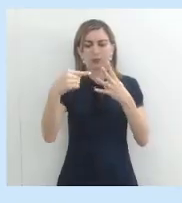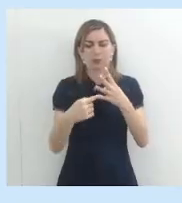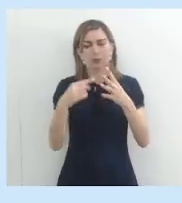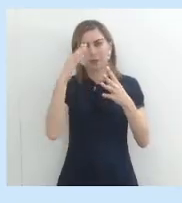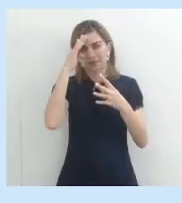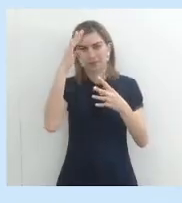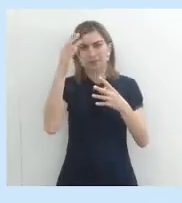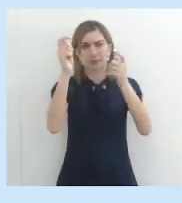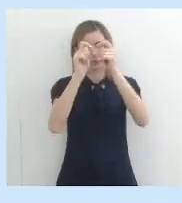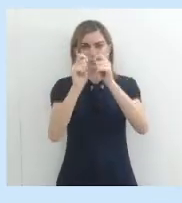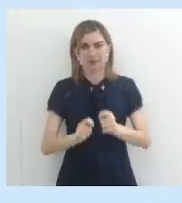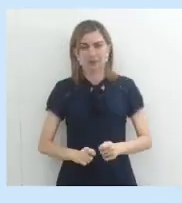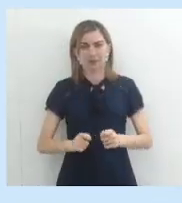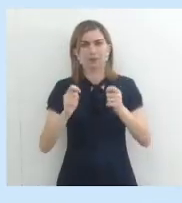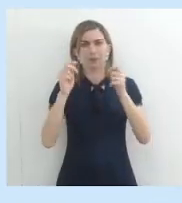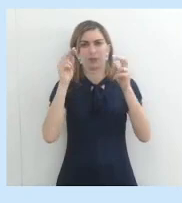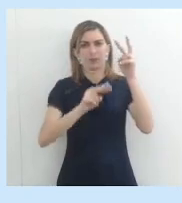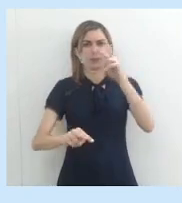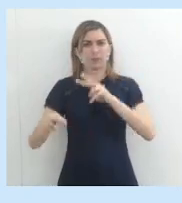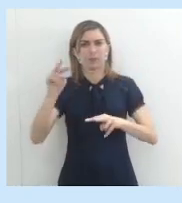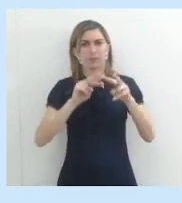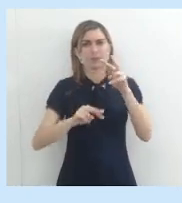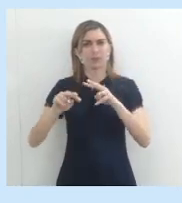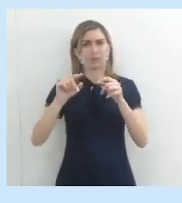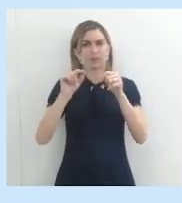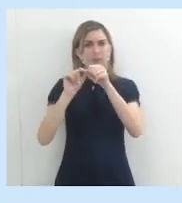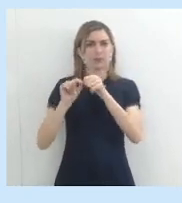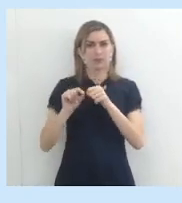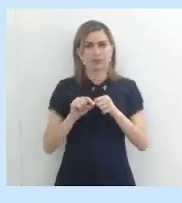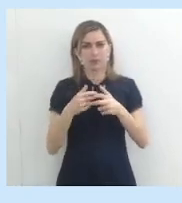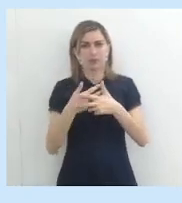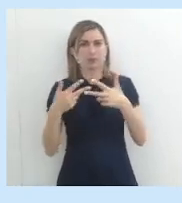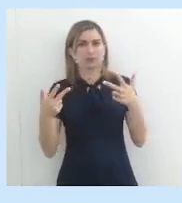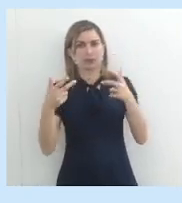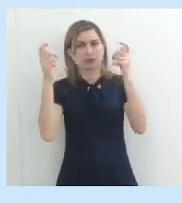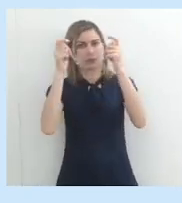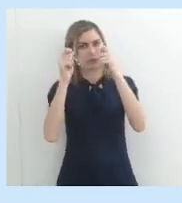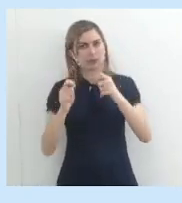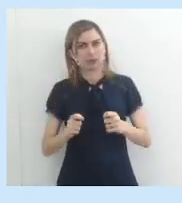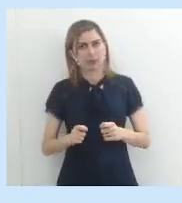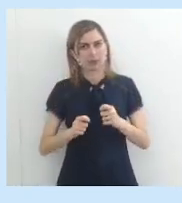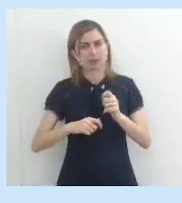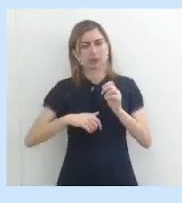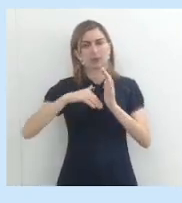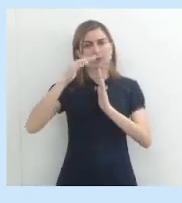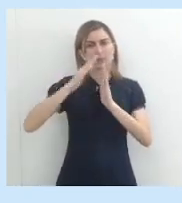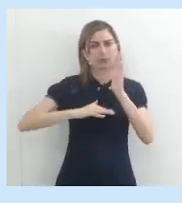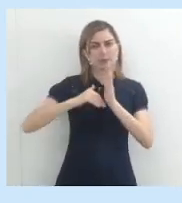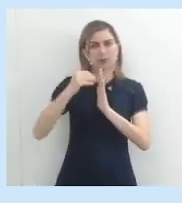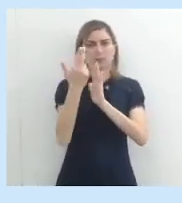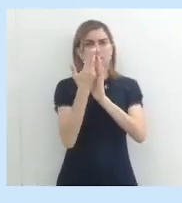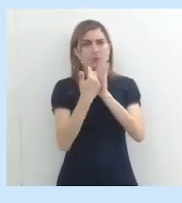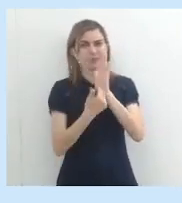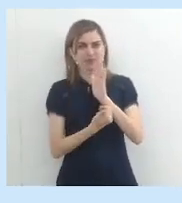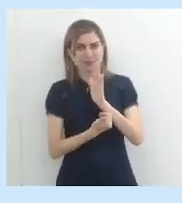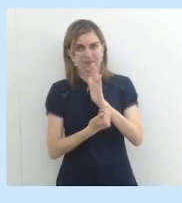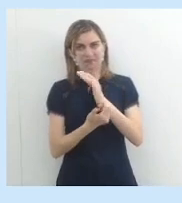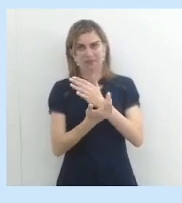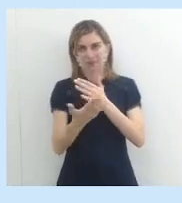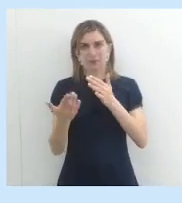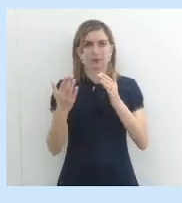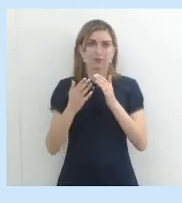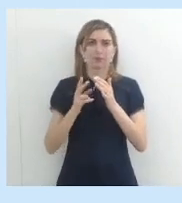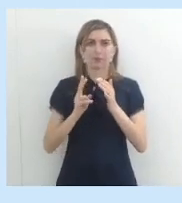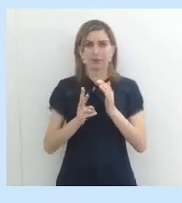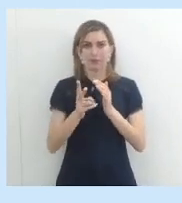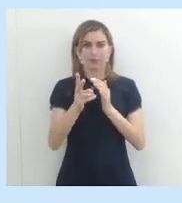Então, assim, quando a gente precisa produzir alguma arte na área visual, pintura, desenho, enfim,